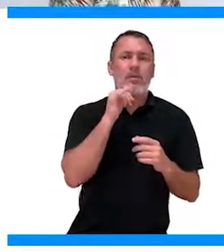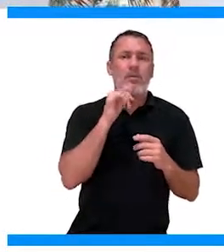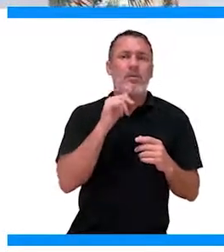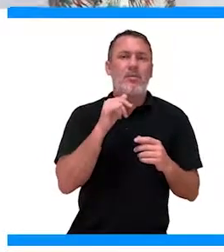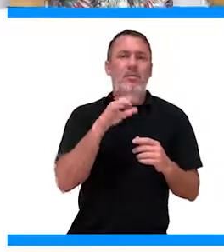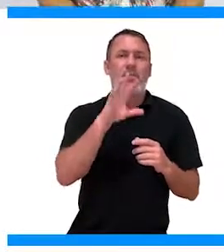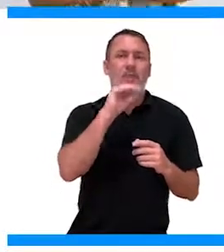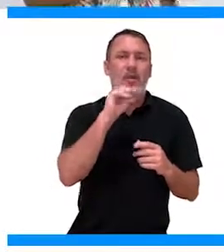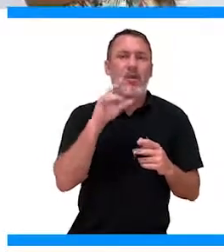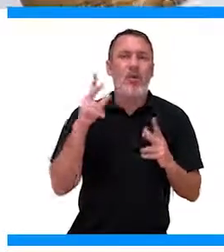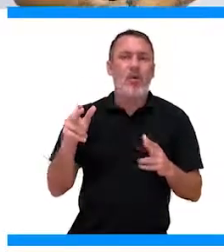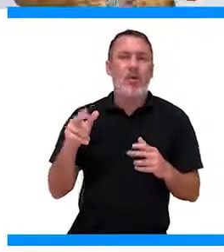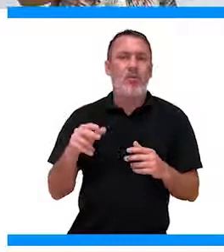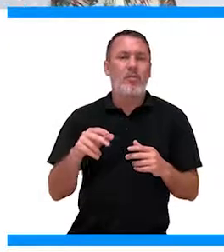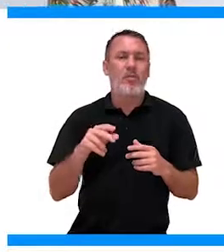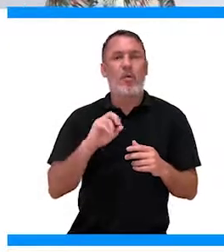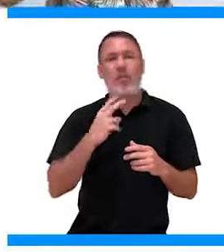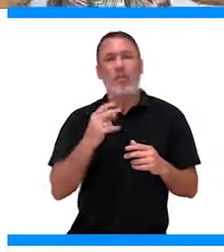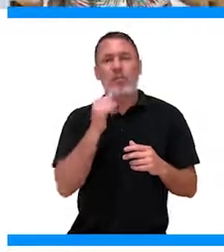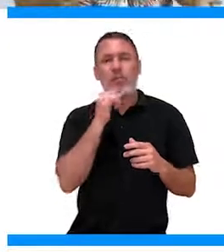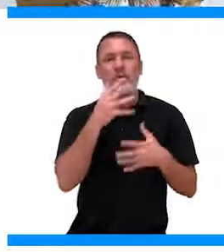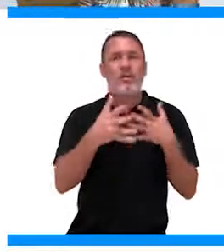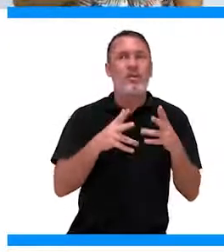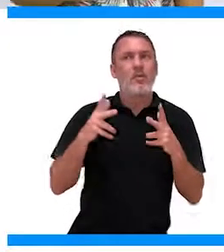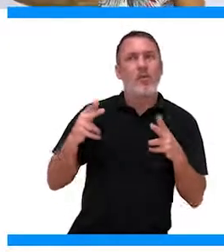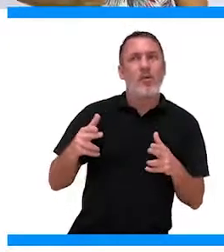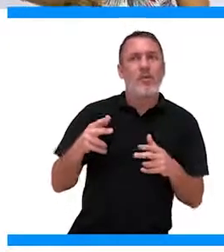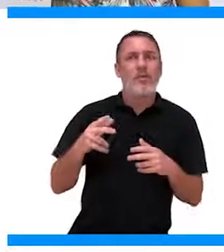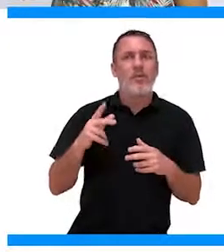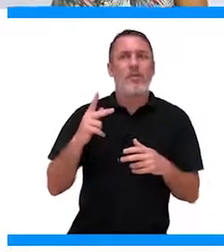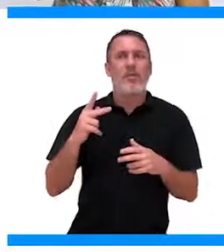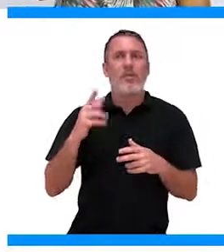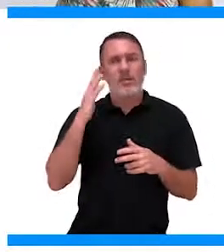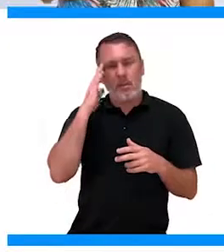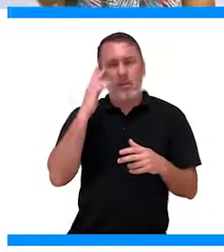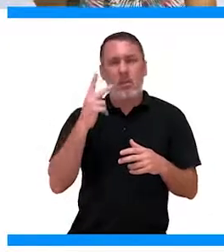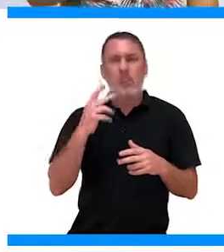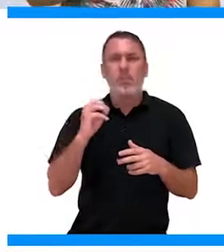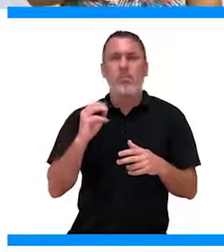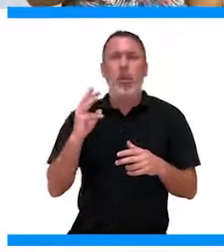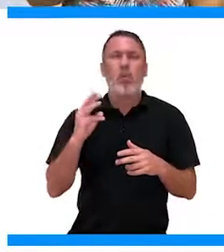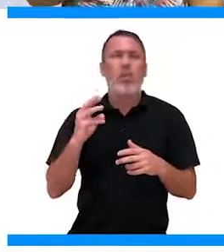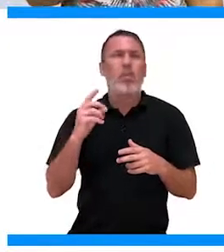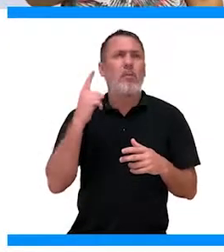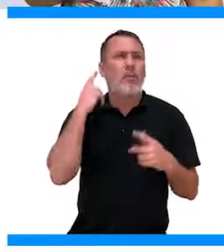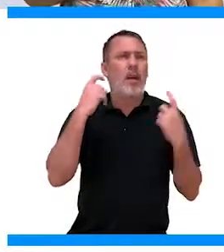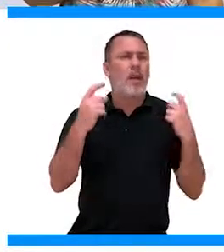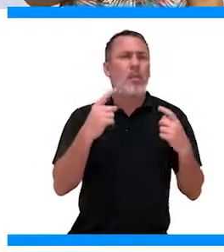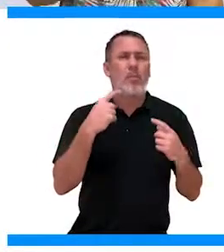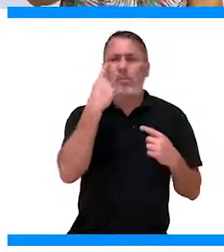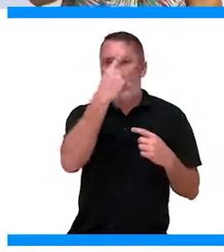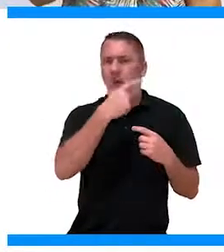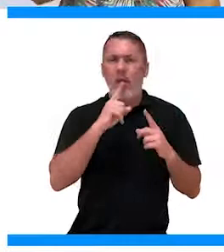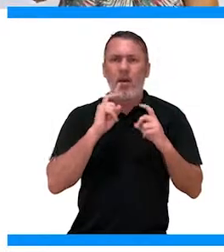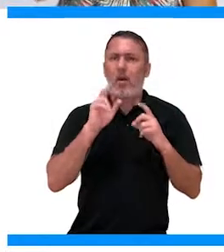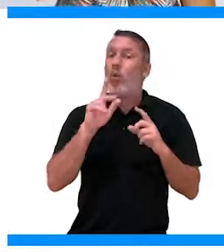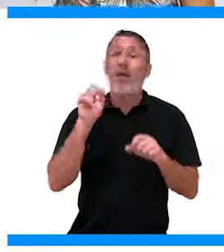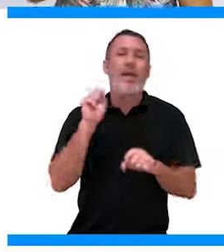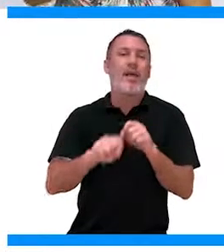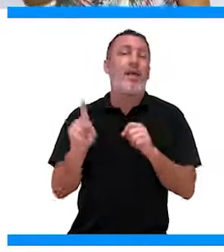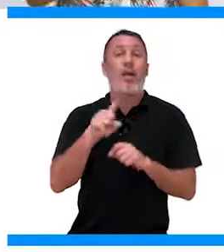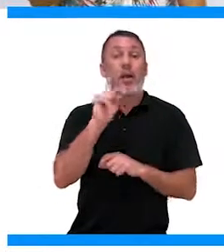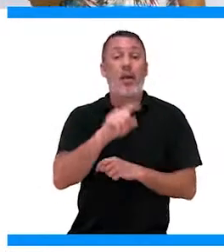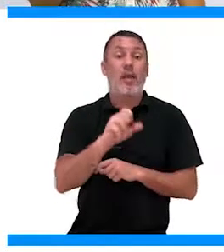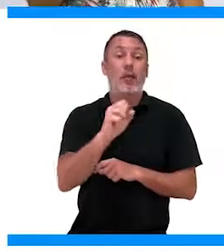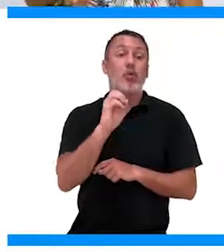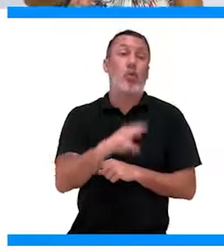algo quebrando, explodindo, né? Esse pô que é a onomatopeia. Então não é o ato de quebrar, mas é